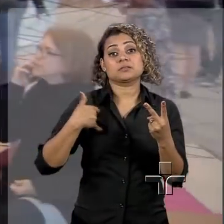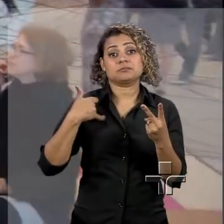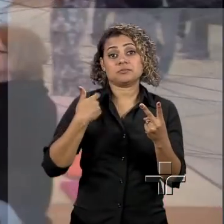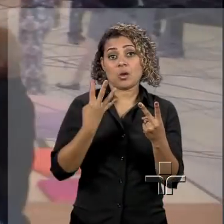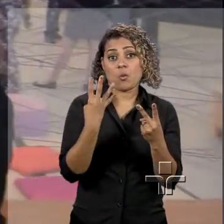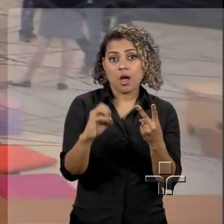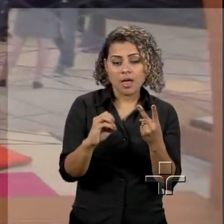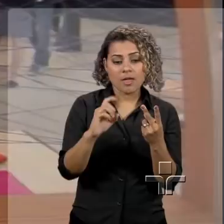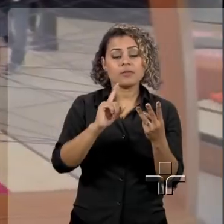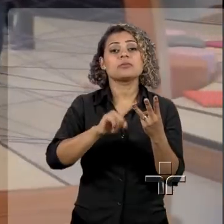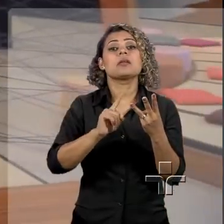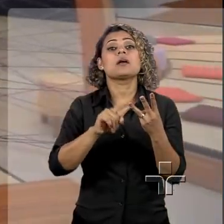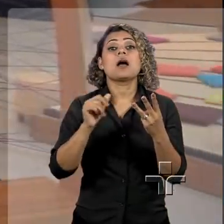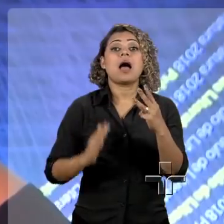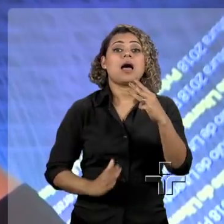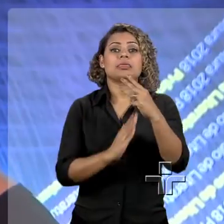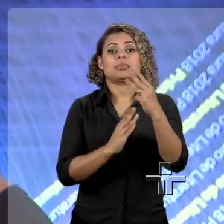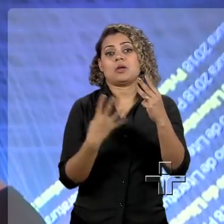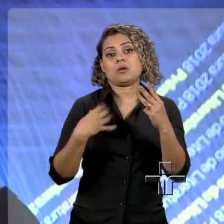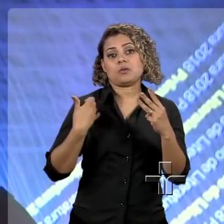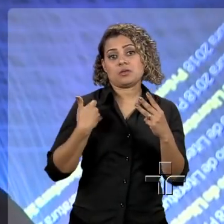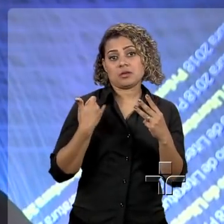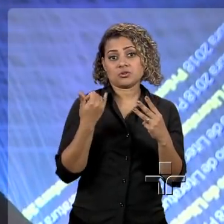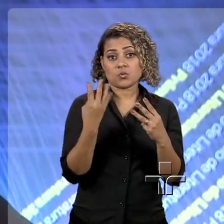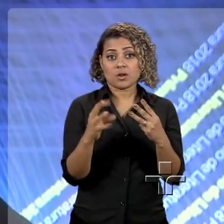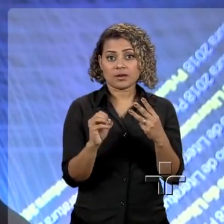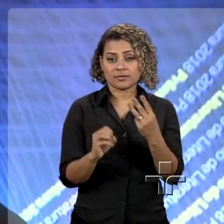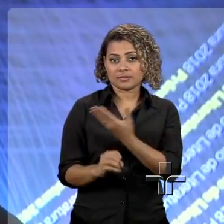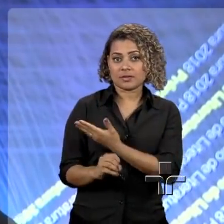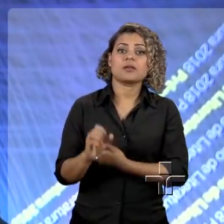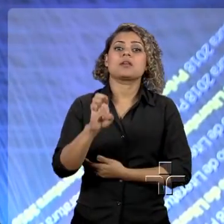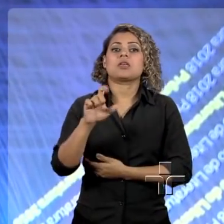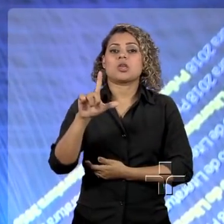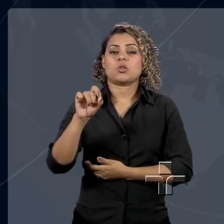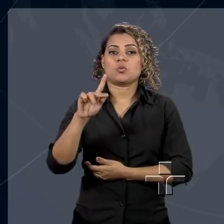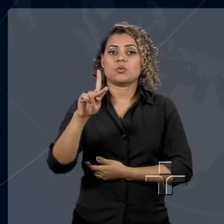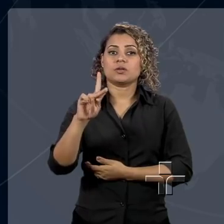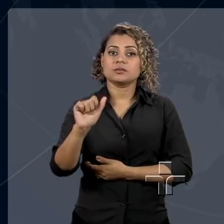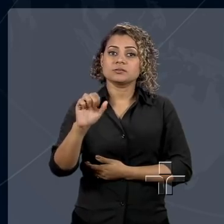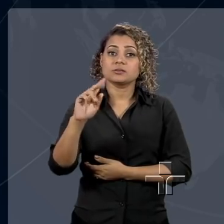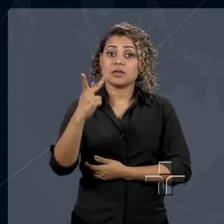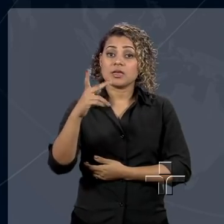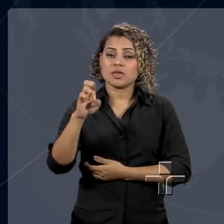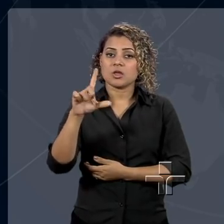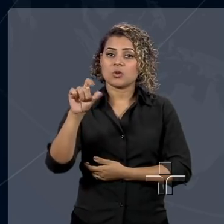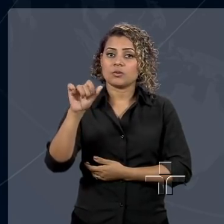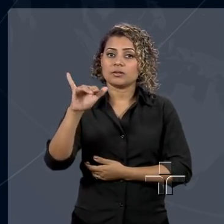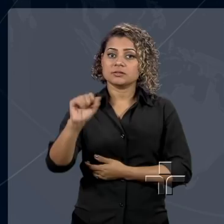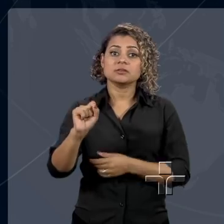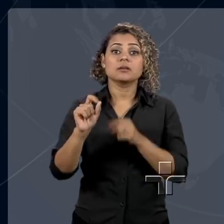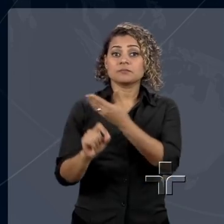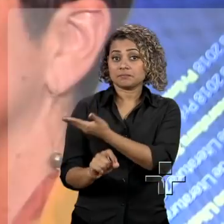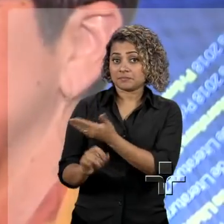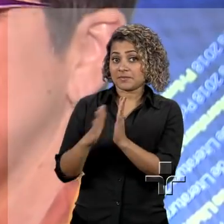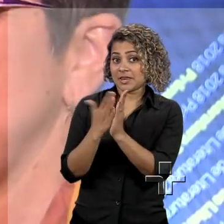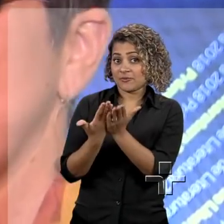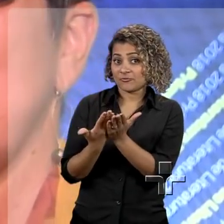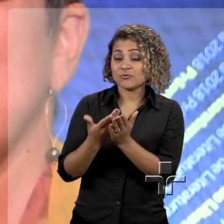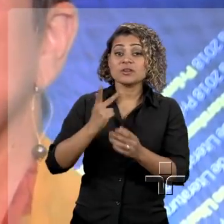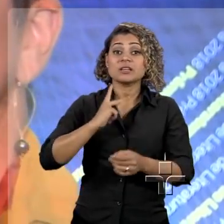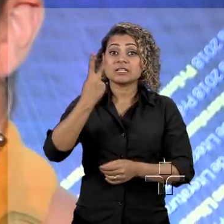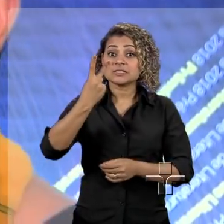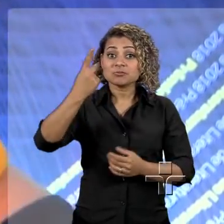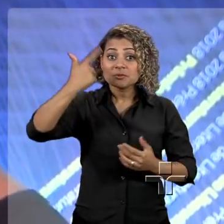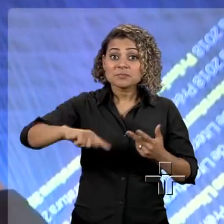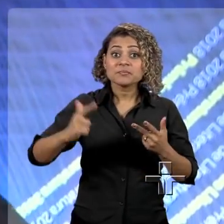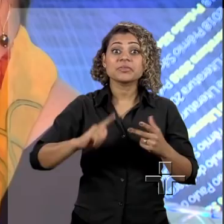autor estreante com até 40 anos. Heloísa Seixas concorre na categoria Melhor Livro, com a obra Agora e na Hora. É a segunda vez que